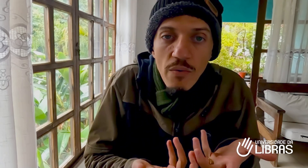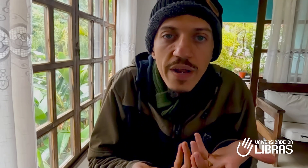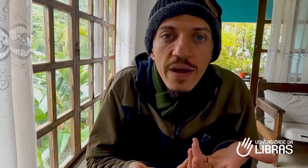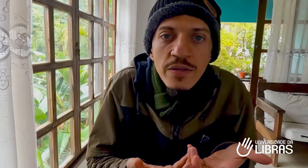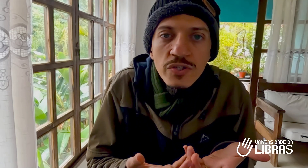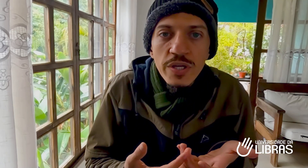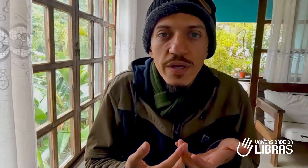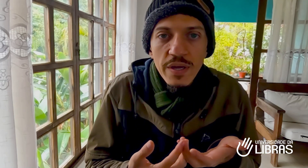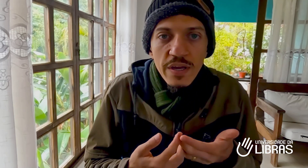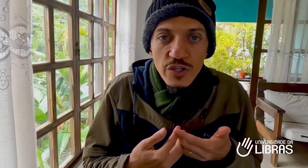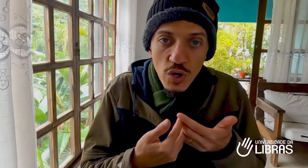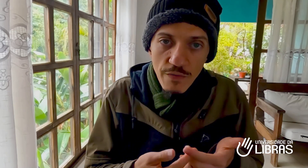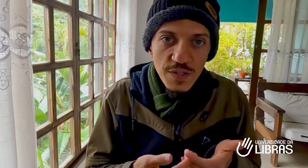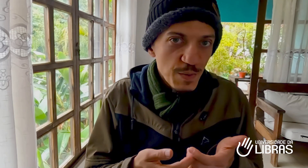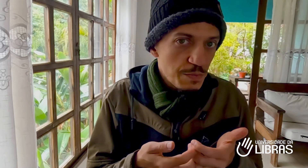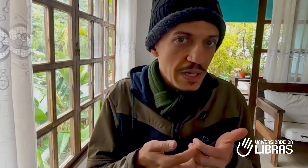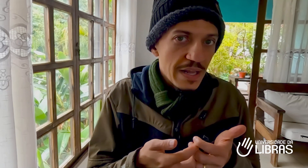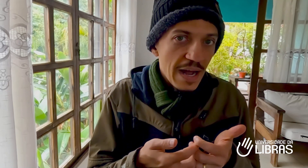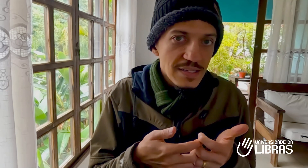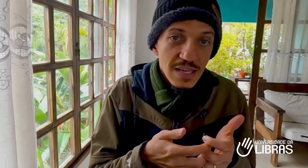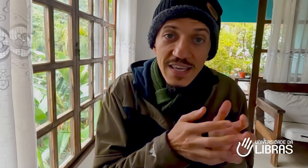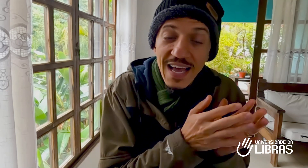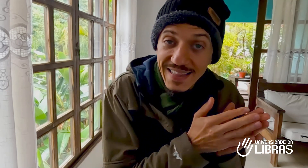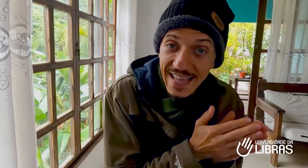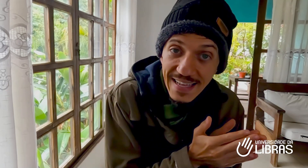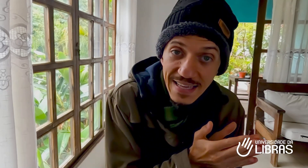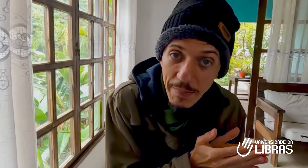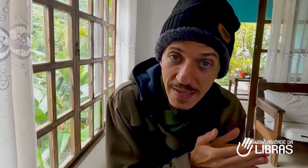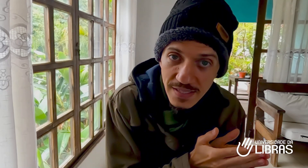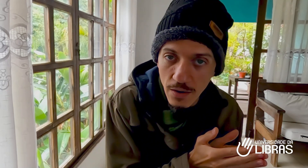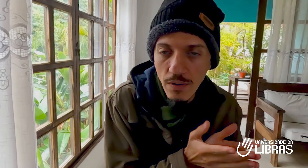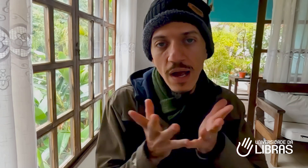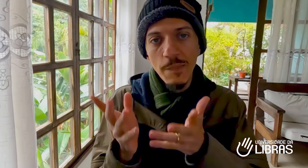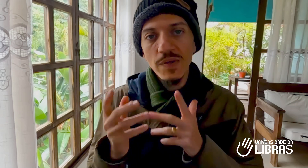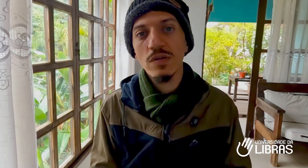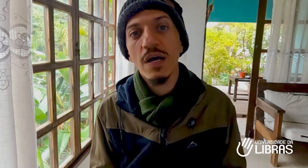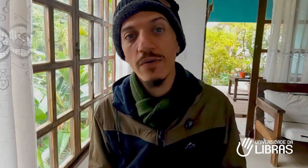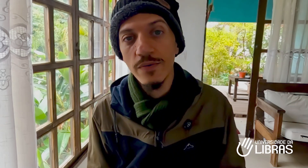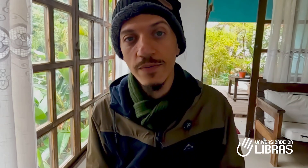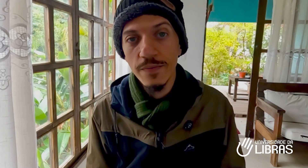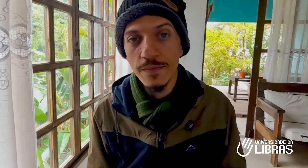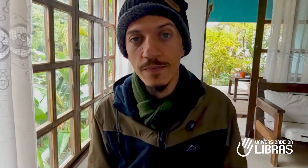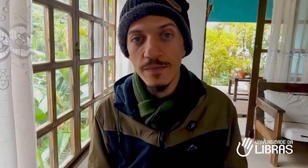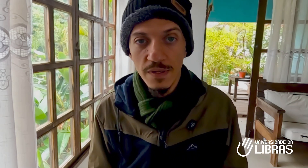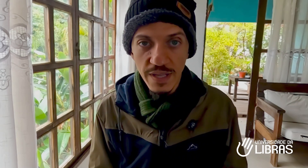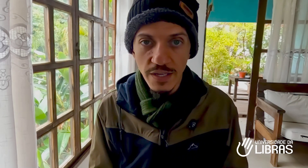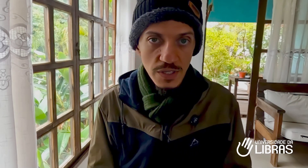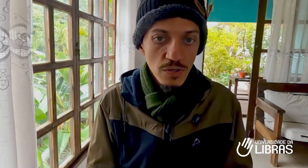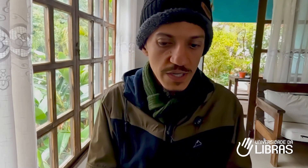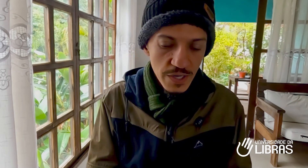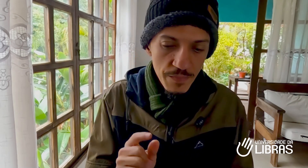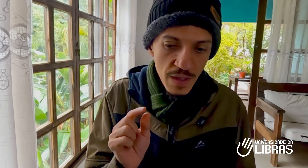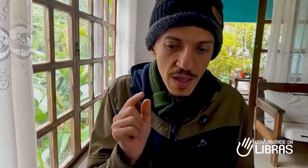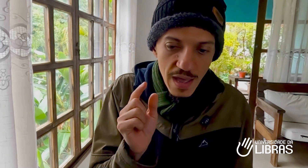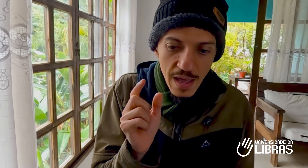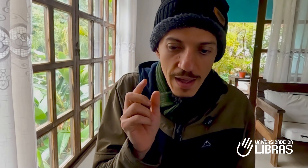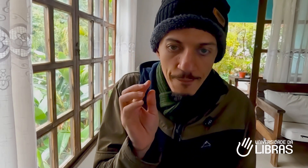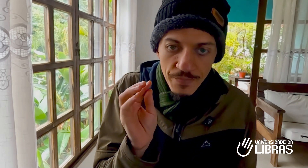interna tão grande, de novas possibilidades, que até da depressão a pessoa saiu. Entende? Ou